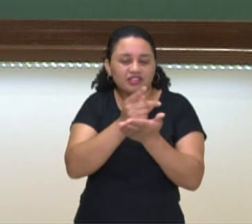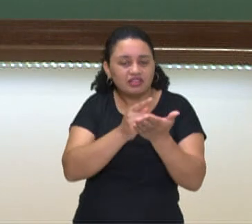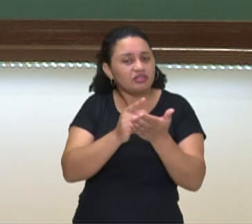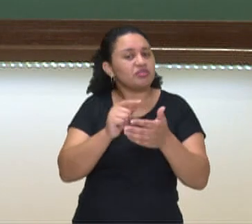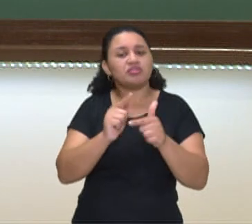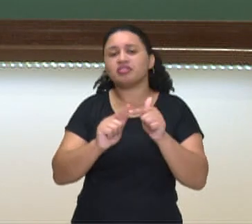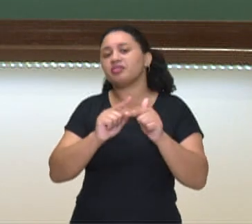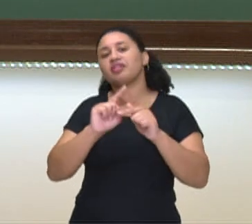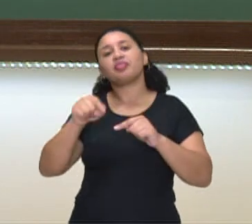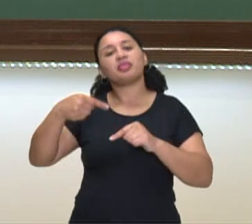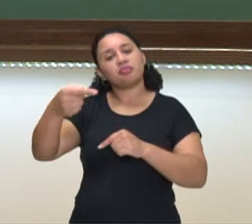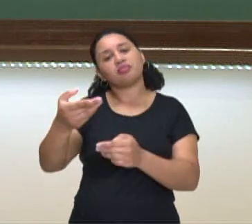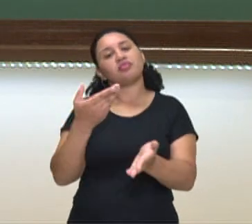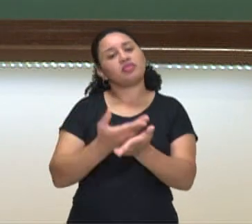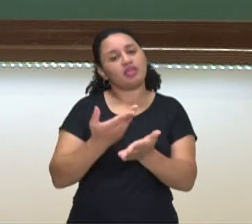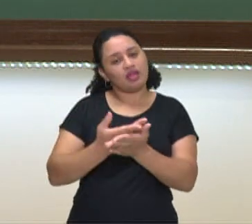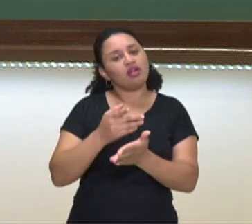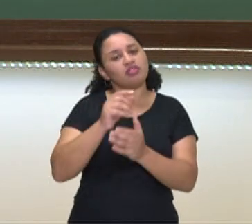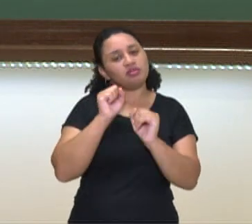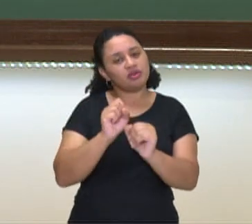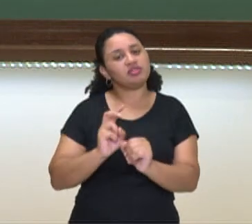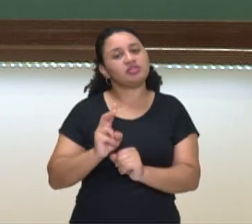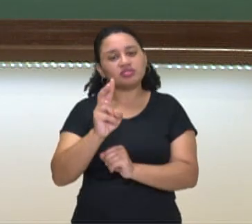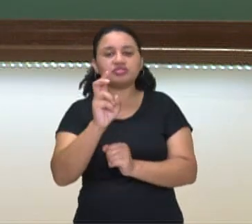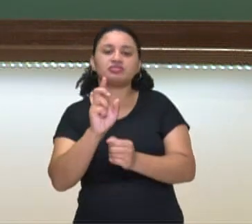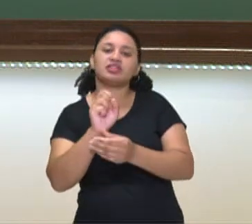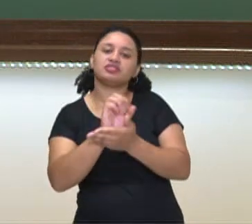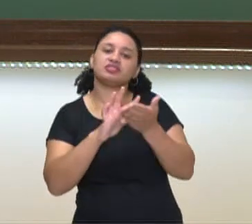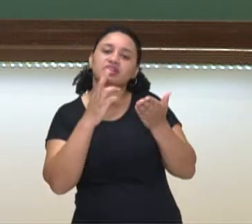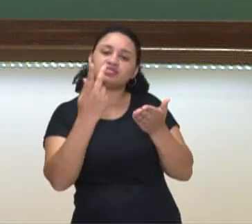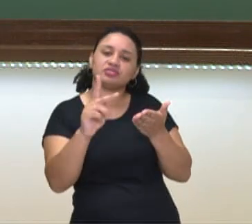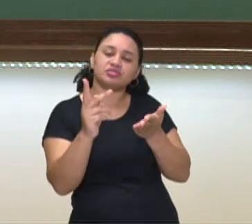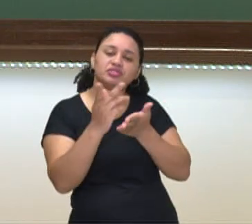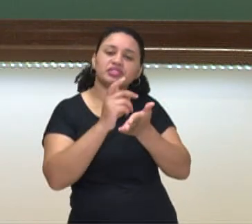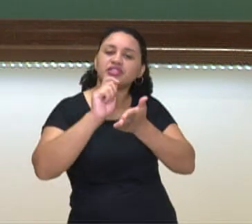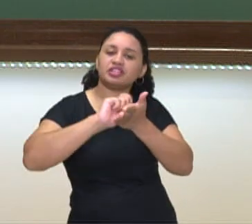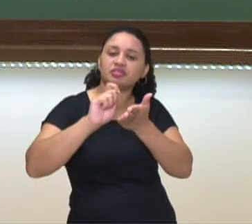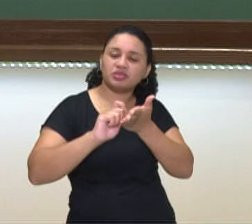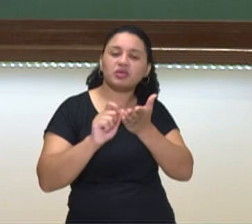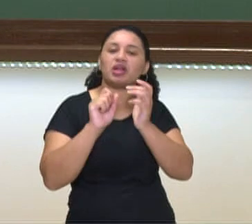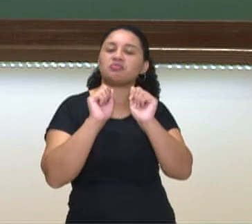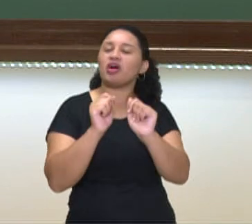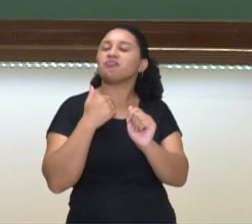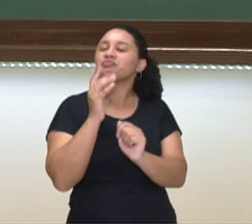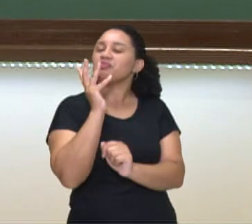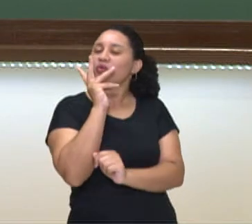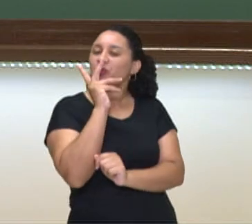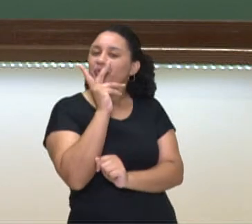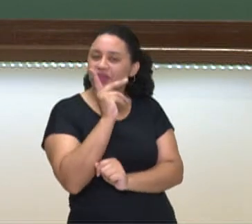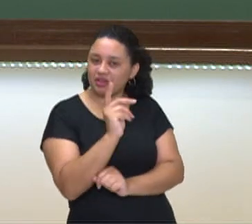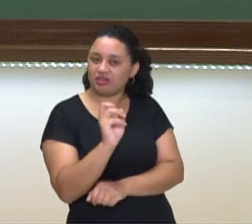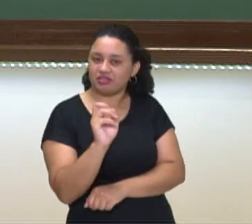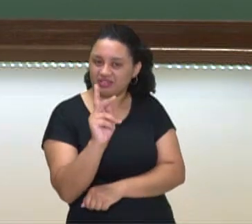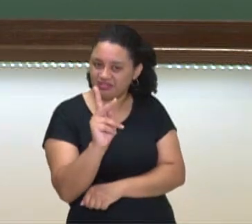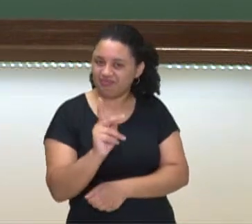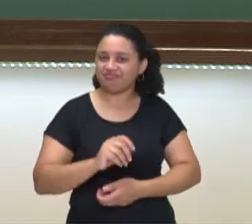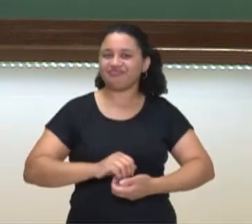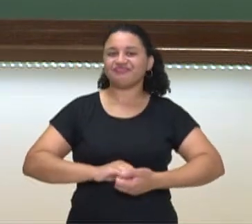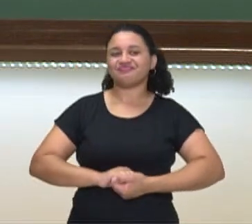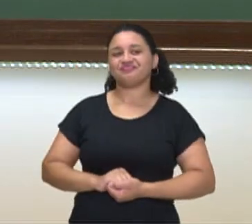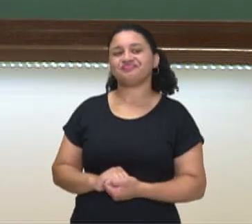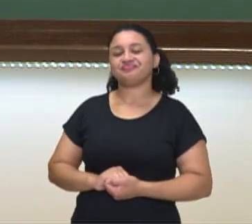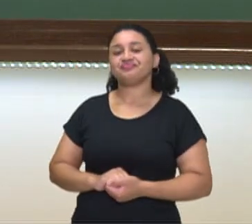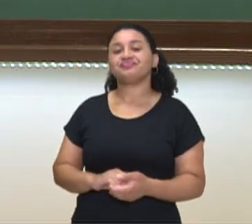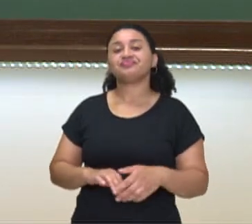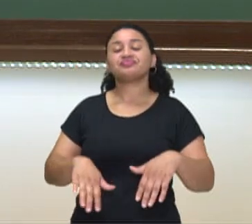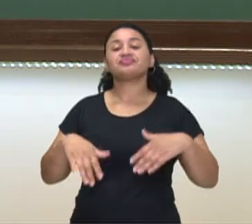dessa aula, você pode continuar o seu trabalho, né? E deixá-lo bem caprichadinho, certo?